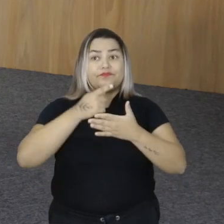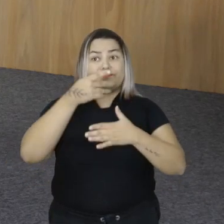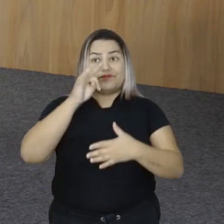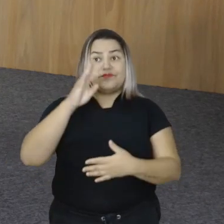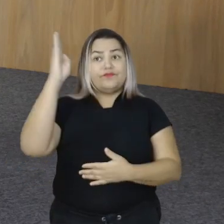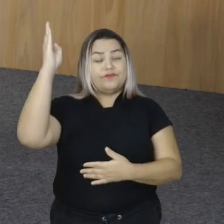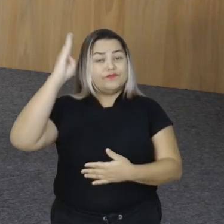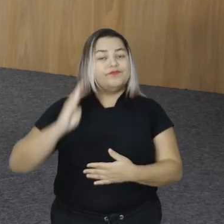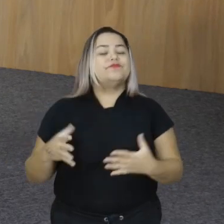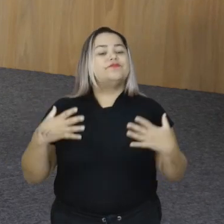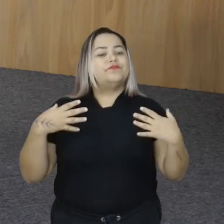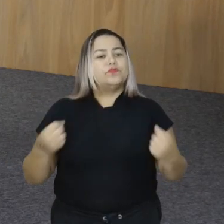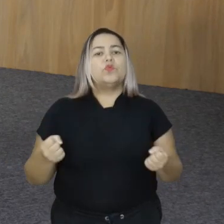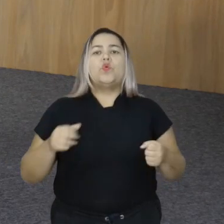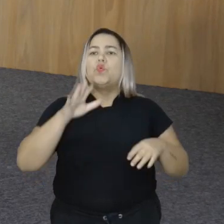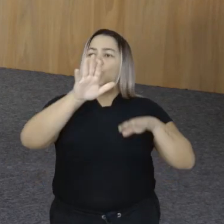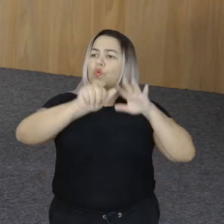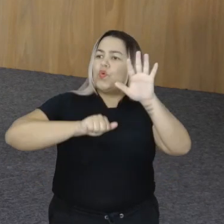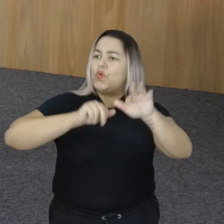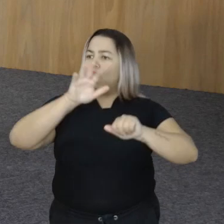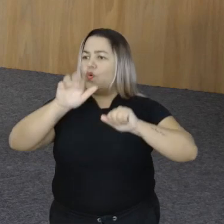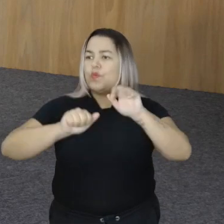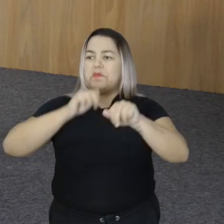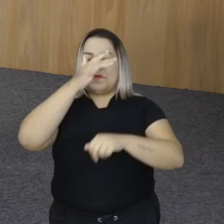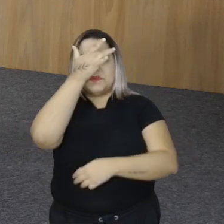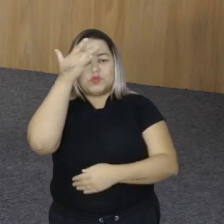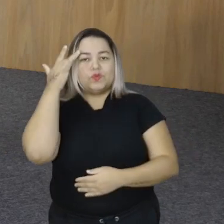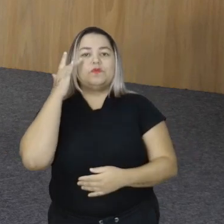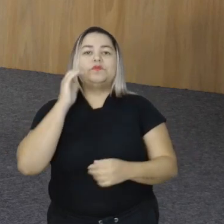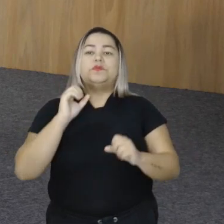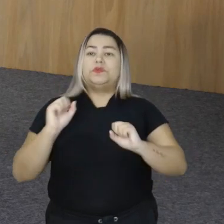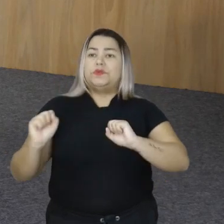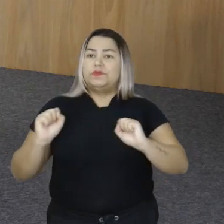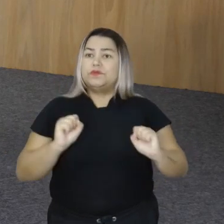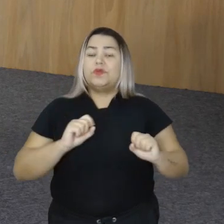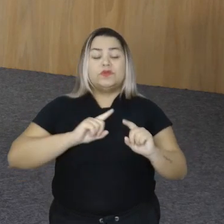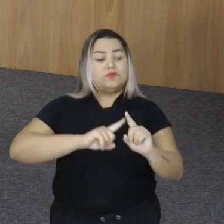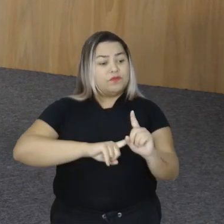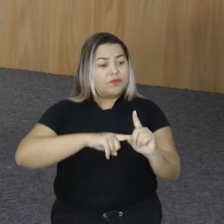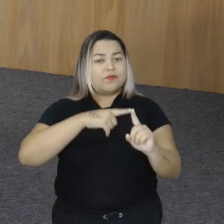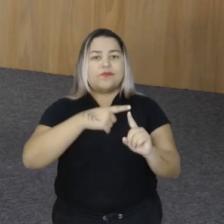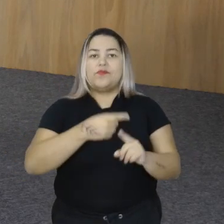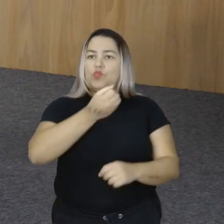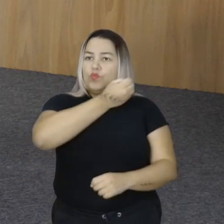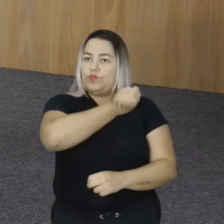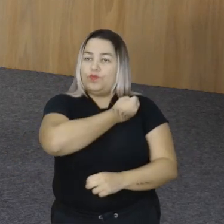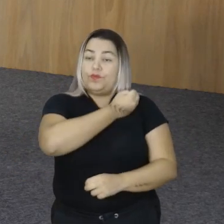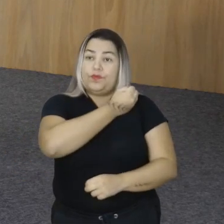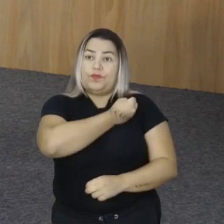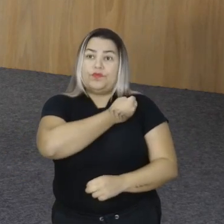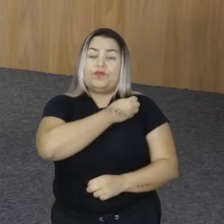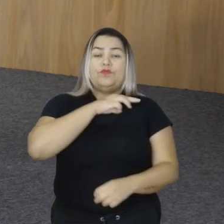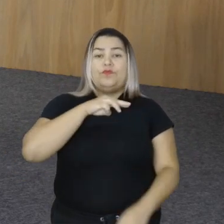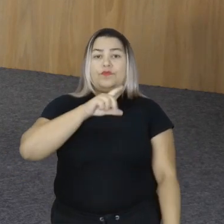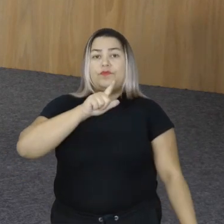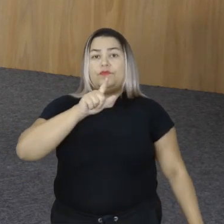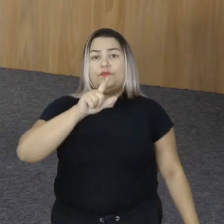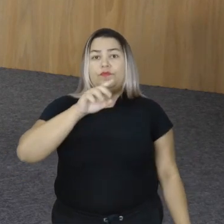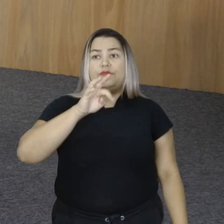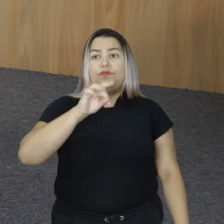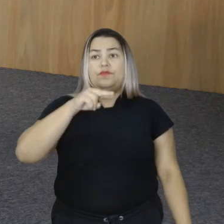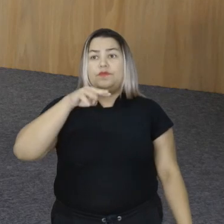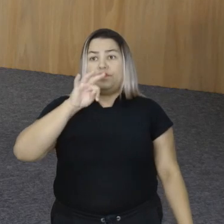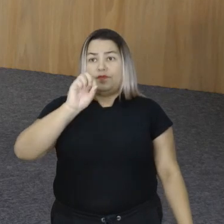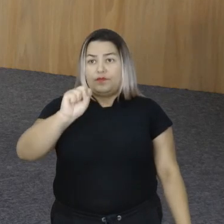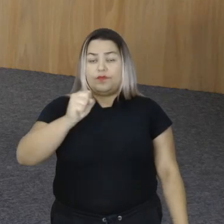vamos lá, convide mais amigos, amigas, para que a gente possa aumentar cada vez mais o número de militantes, de pessoas, de